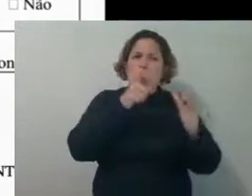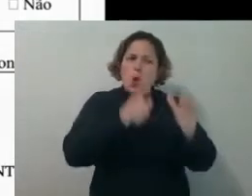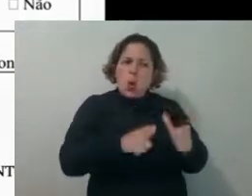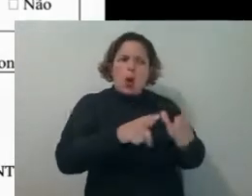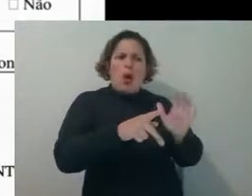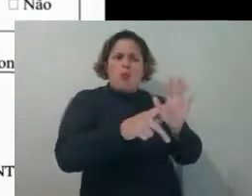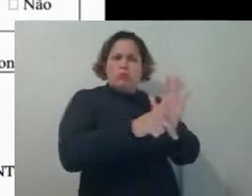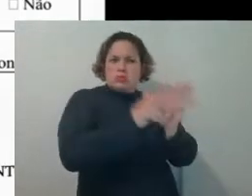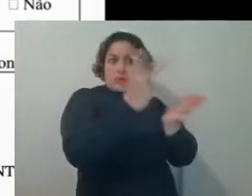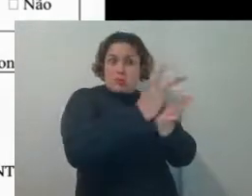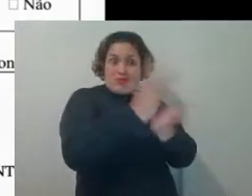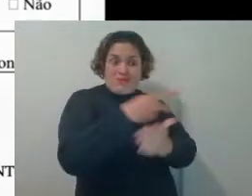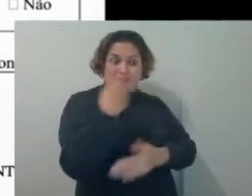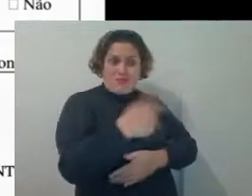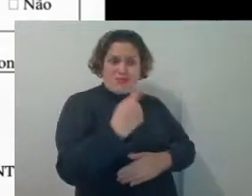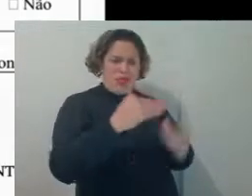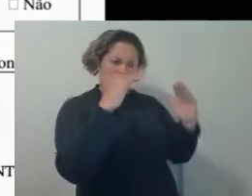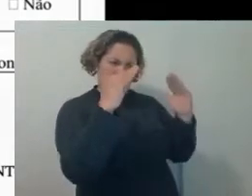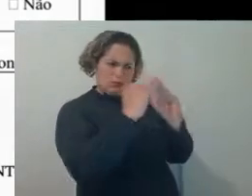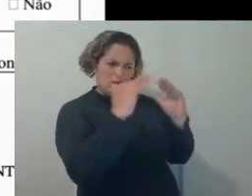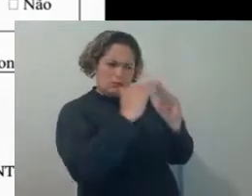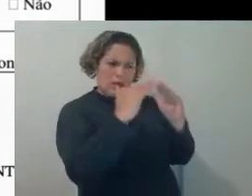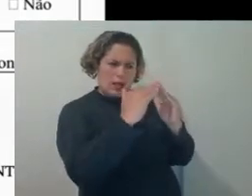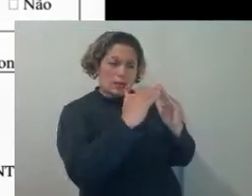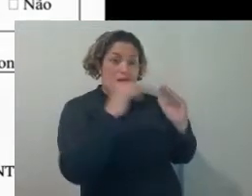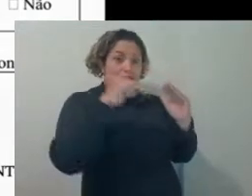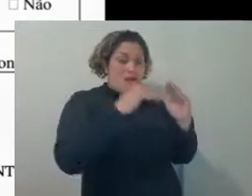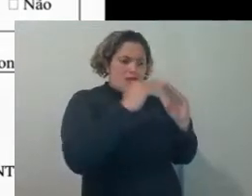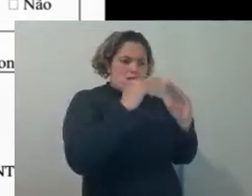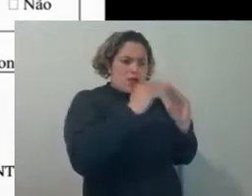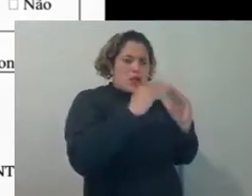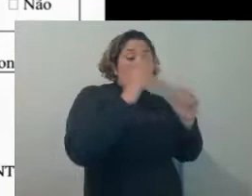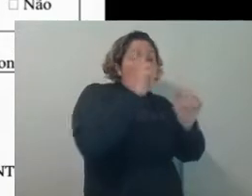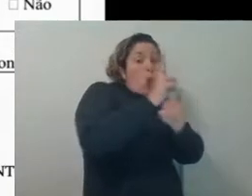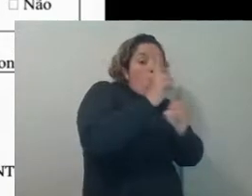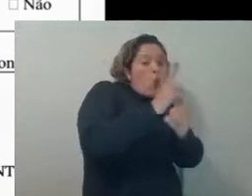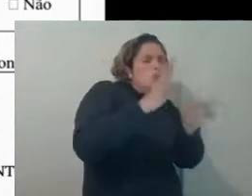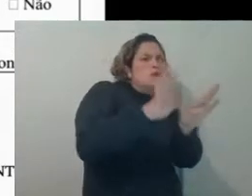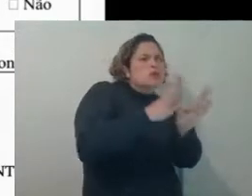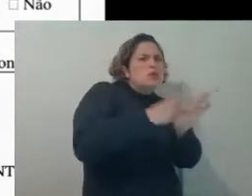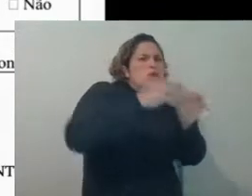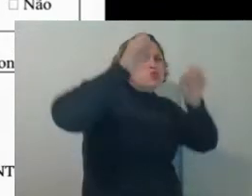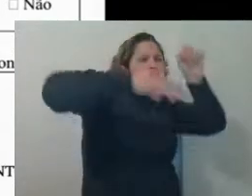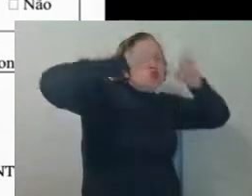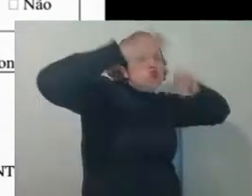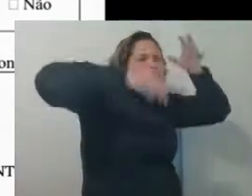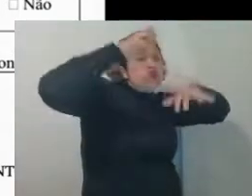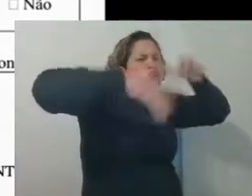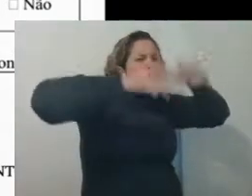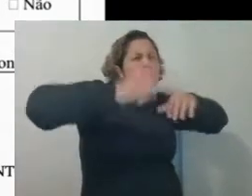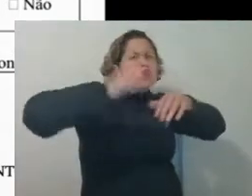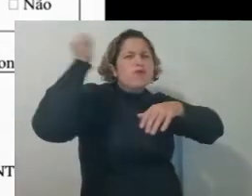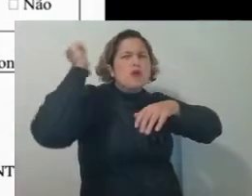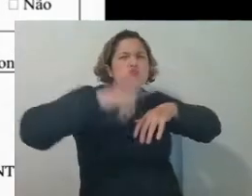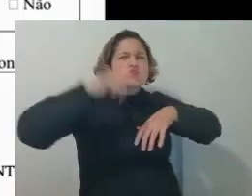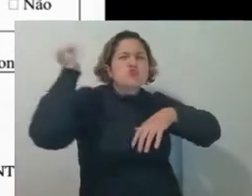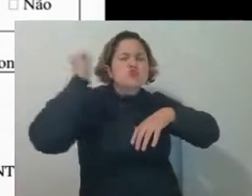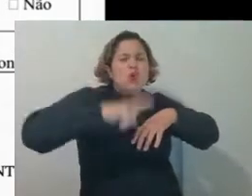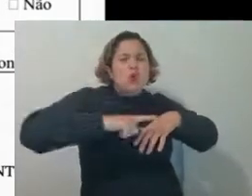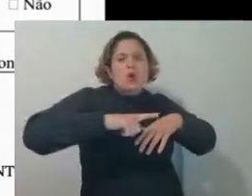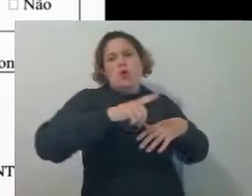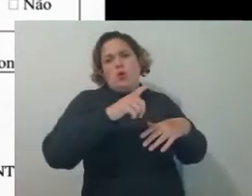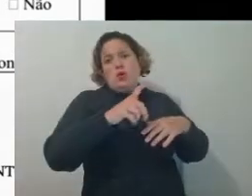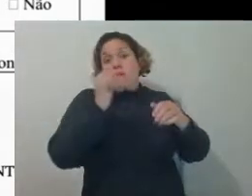fixo, se esse abrigo protege, né, contra intempéries climáticas, como por